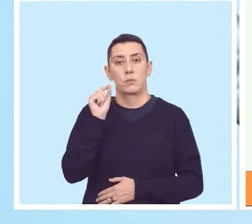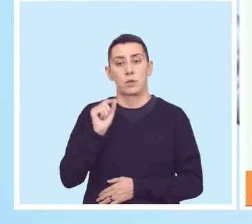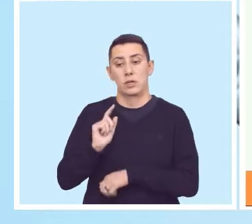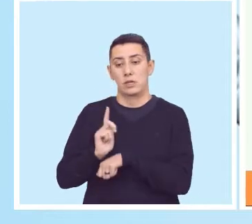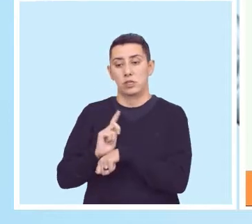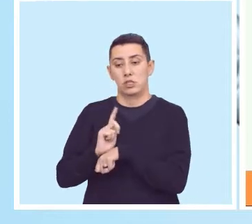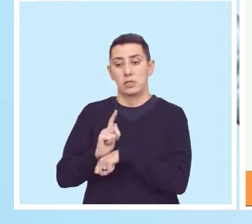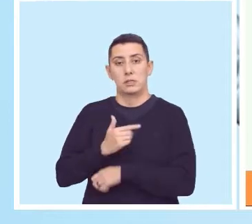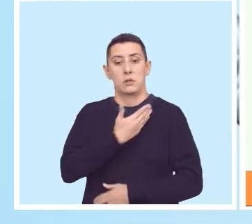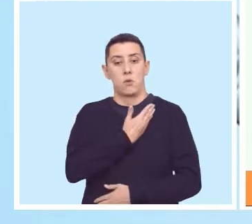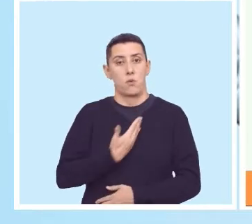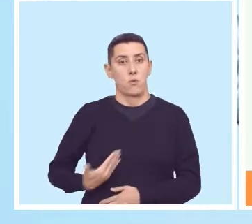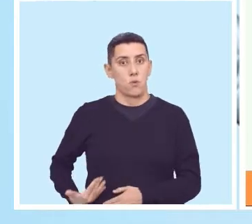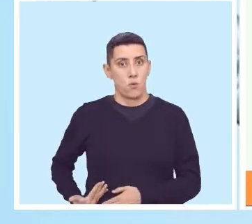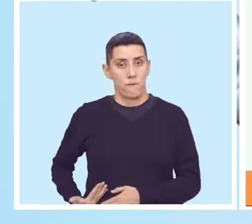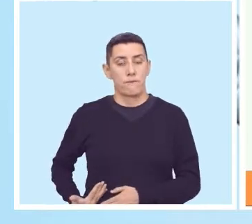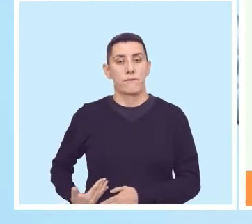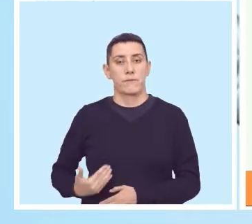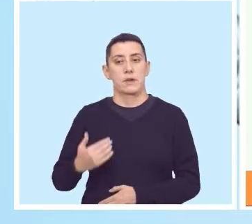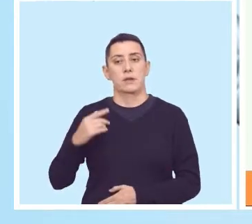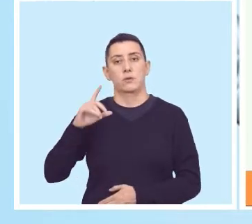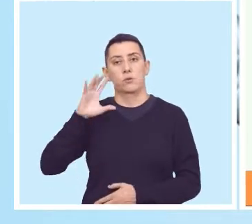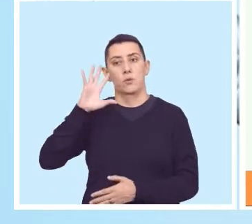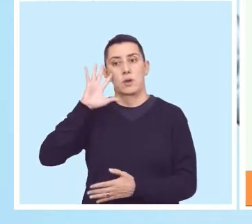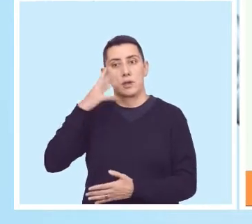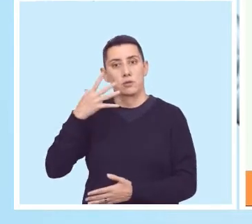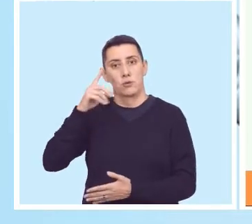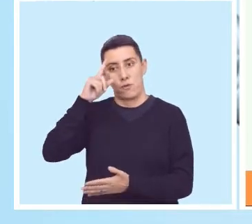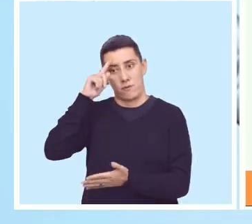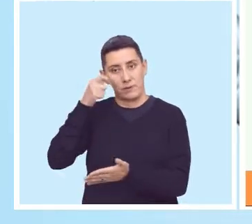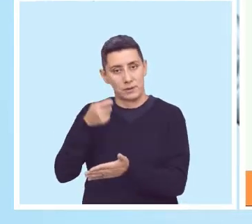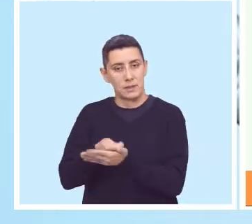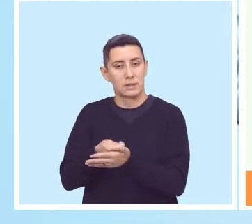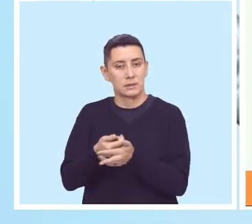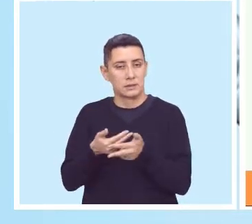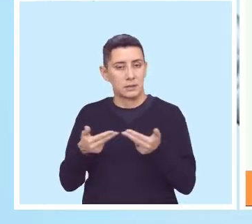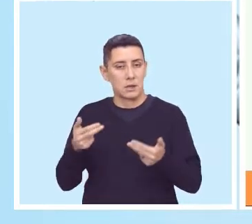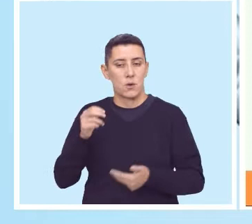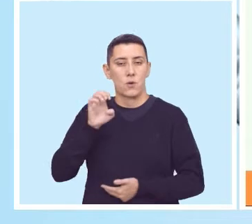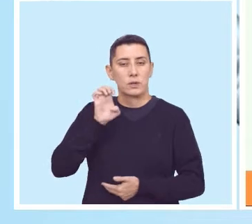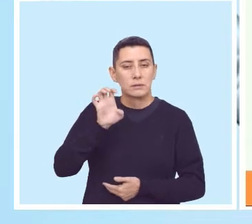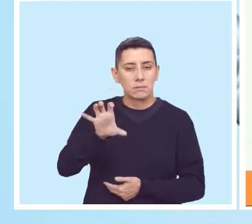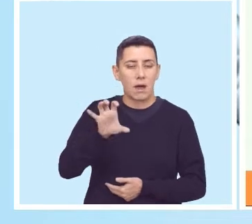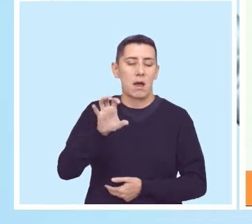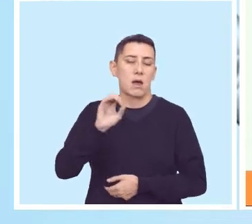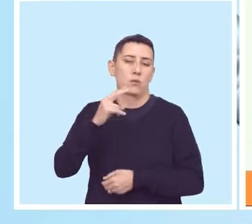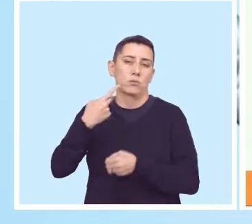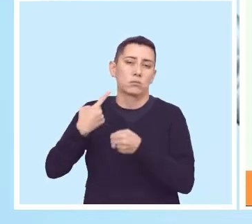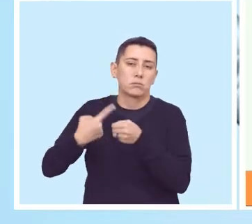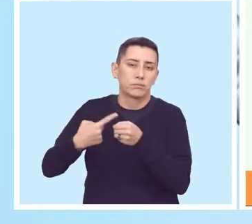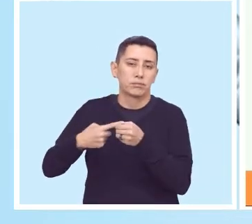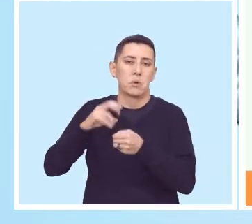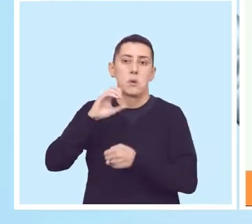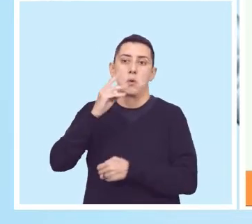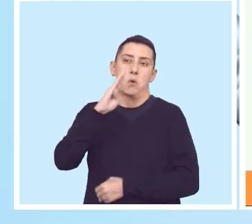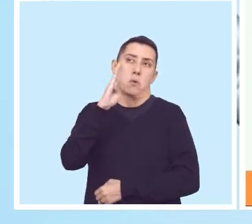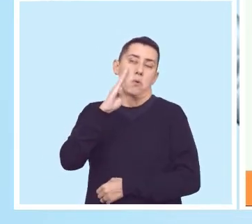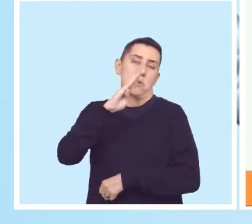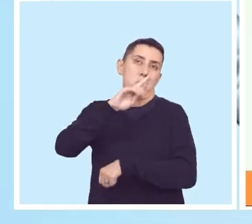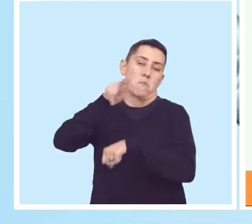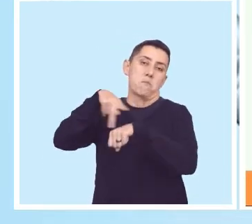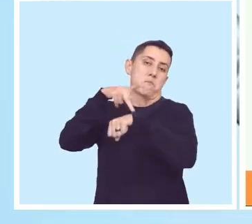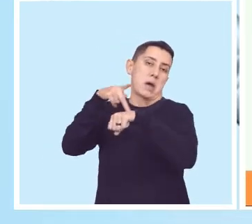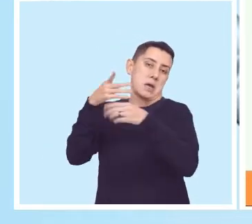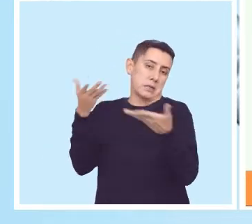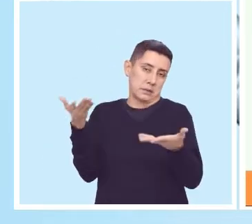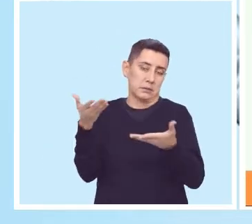tomadores de decisão, né, os governantes aí da cidade, ou do estado, ou do país que seja, para que ele